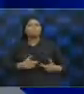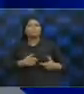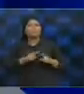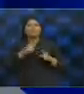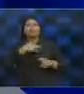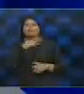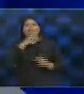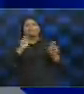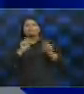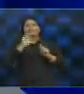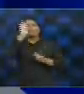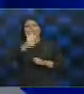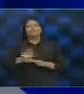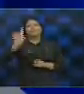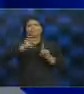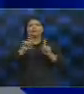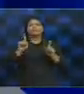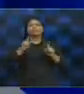cabeça erguida.